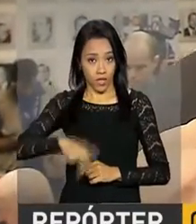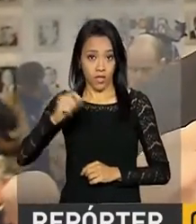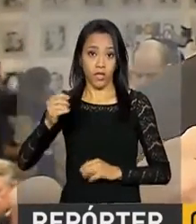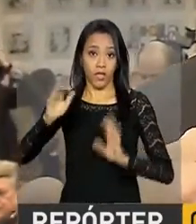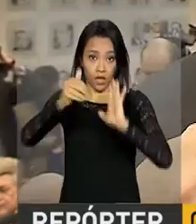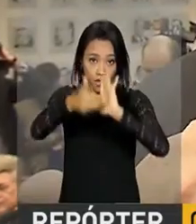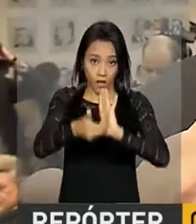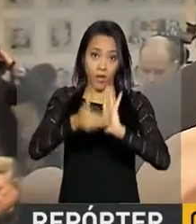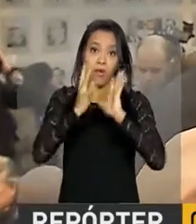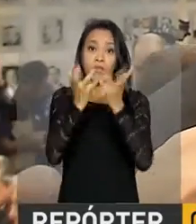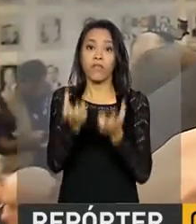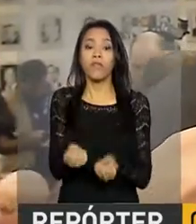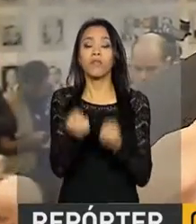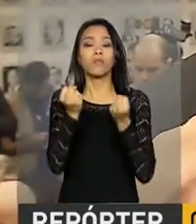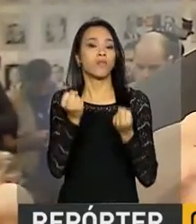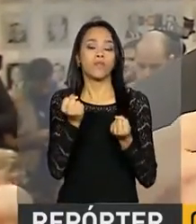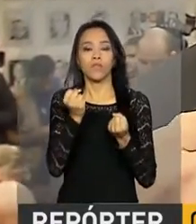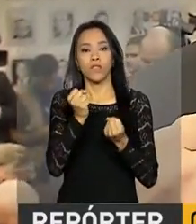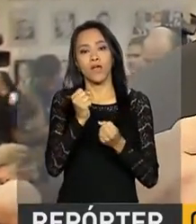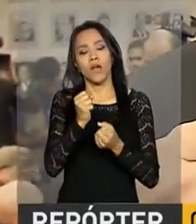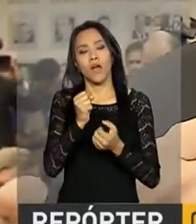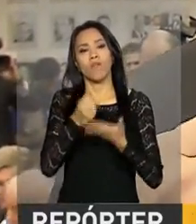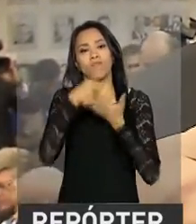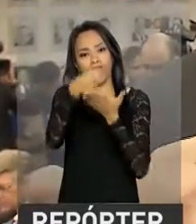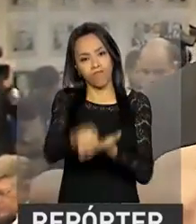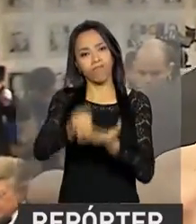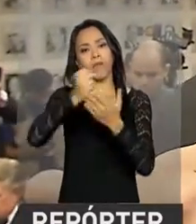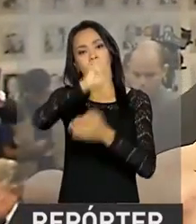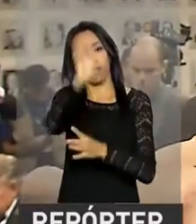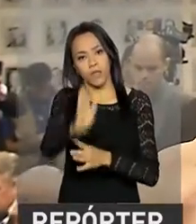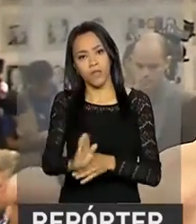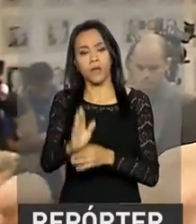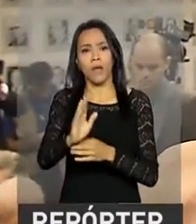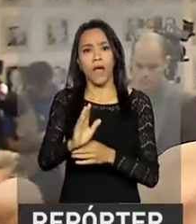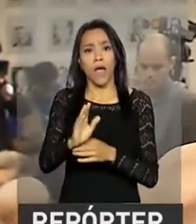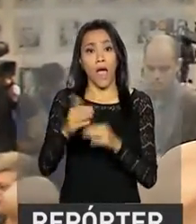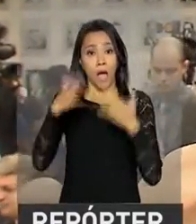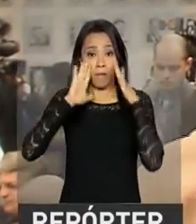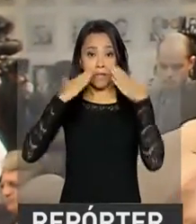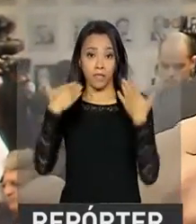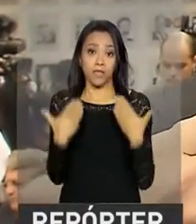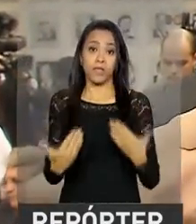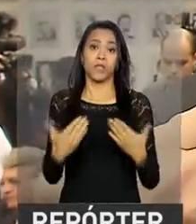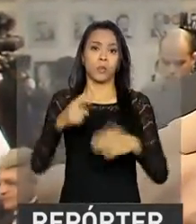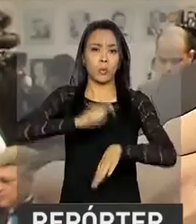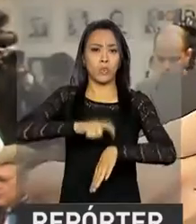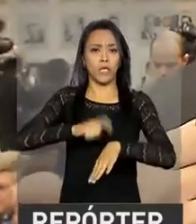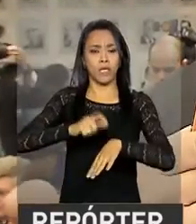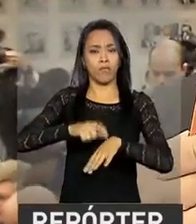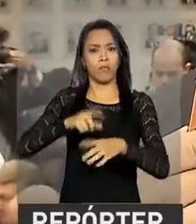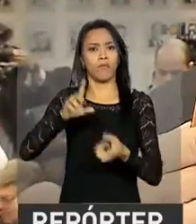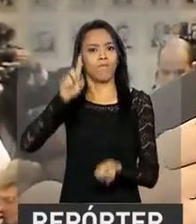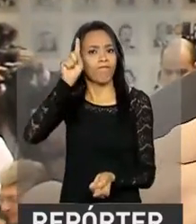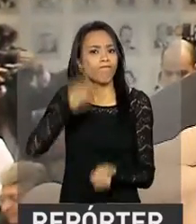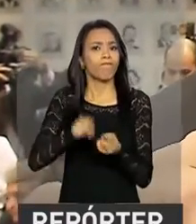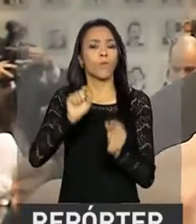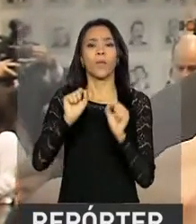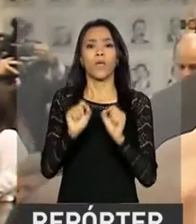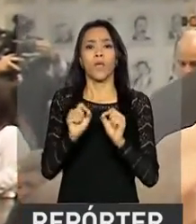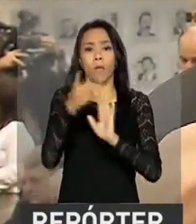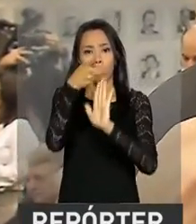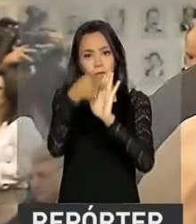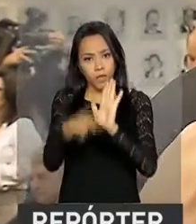com o brasil apresentando em tempo razoável um projeto que